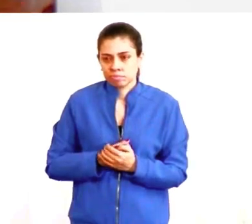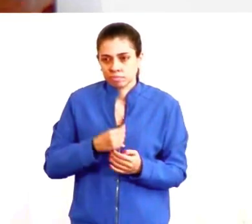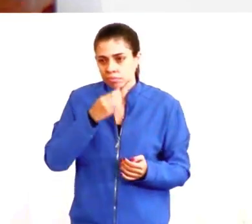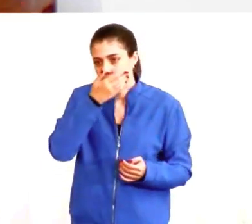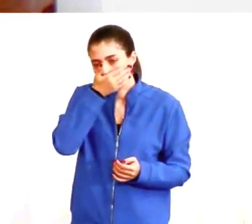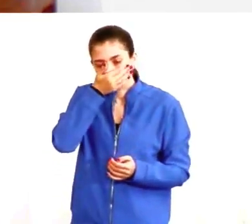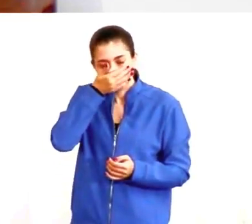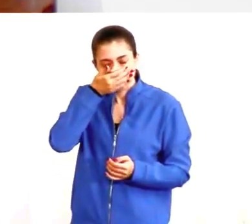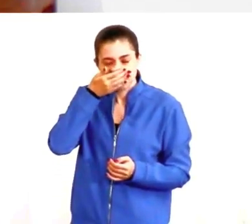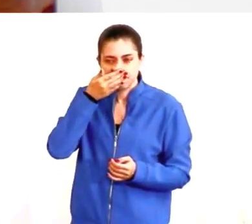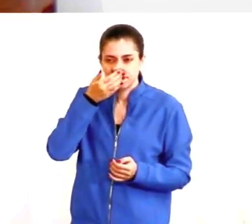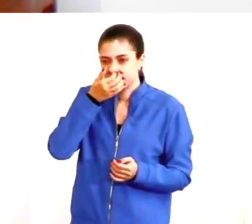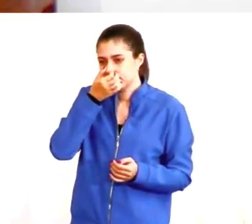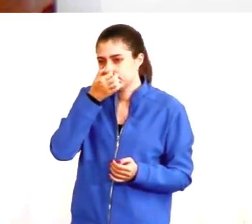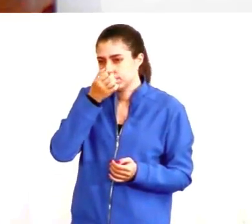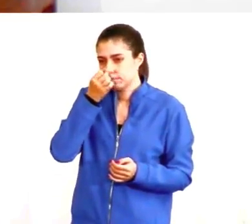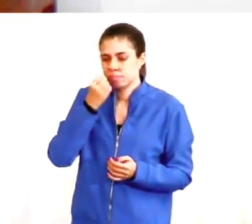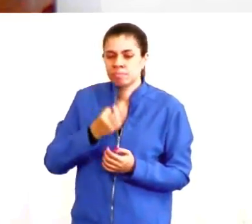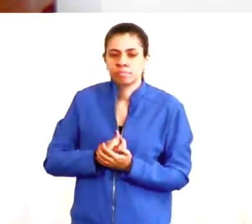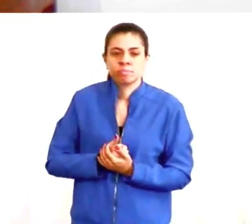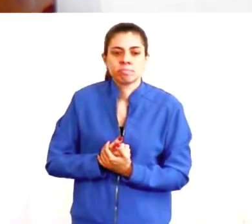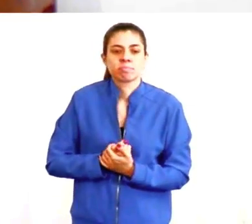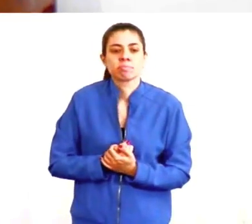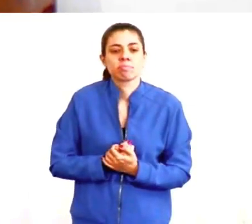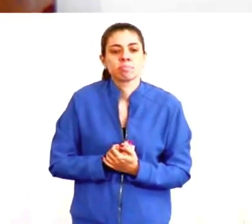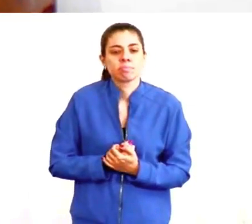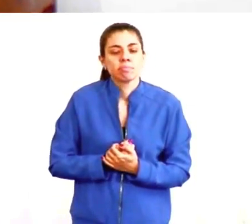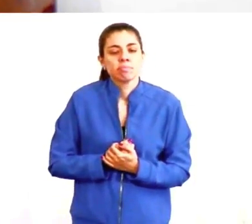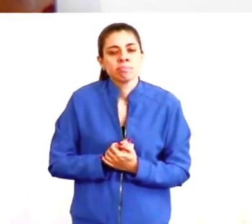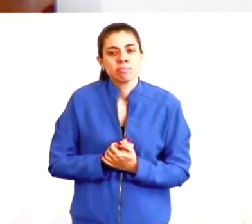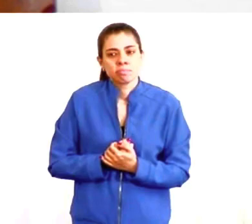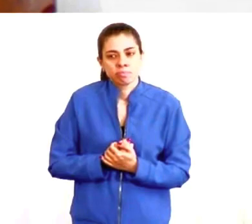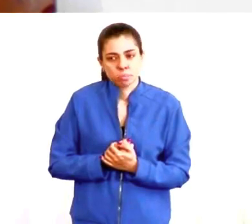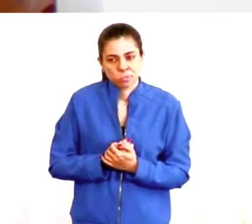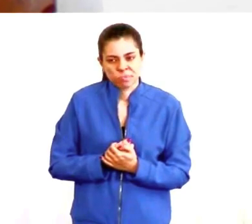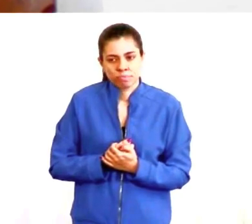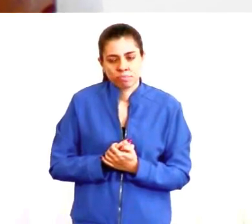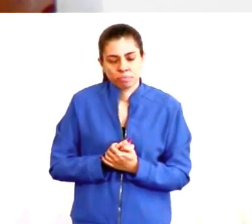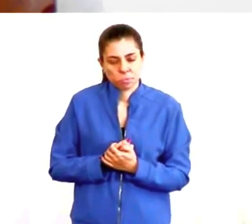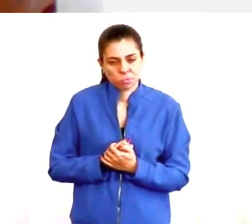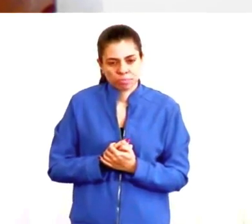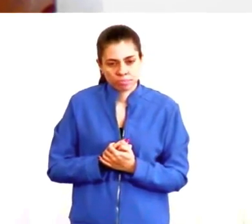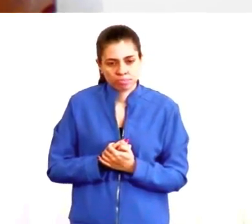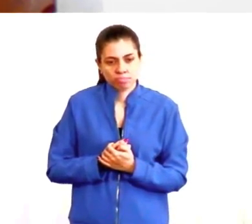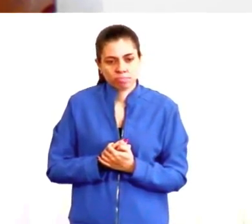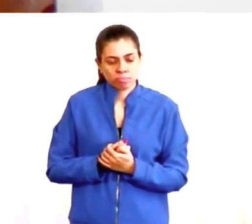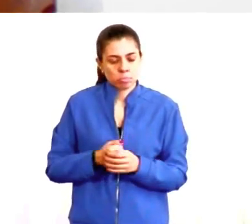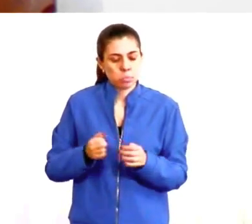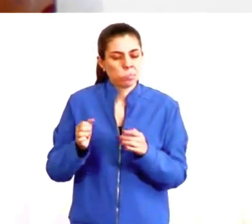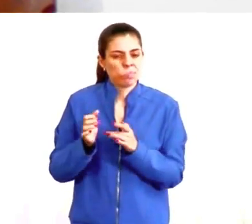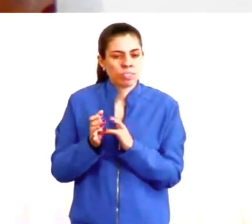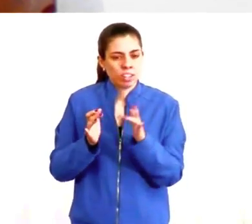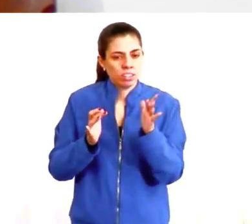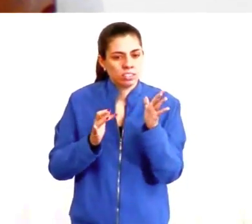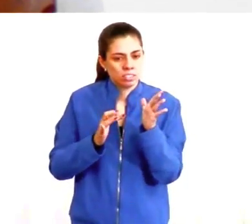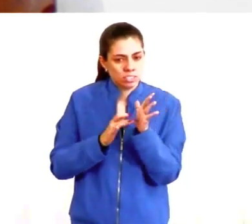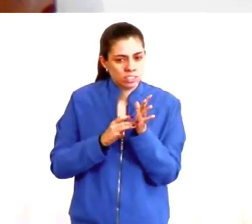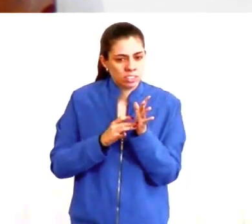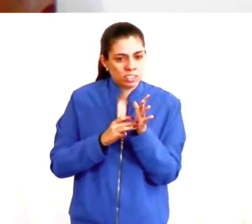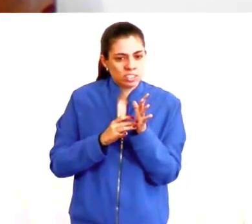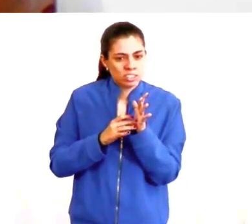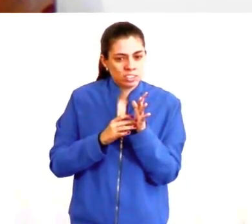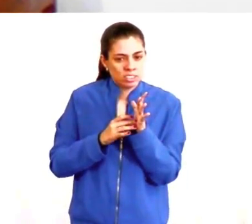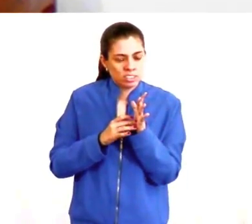oposições, mas eles levantam seus olhos e compreendem um estado novo à sua espera, um estado eterno como